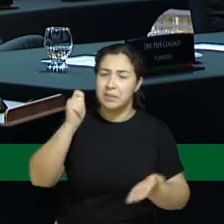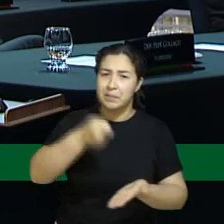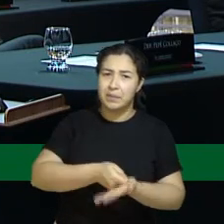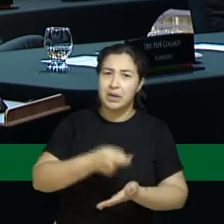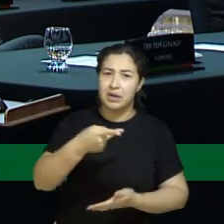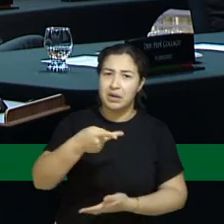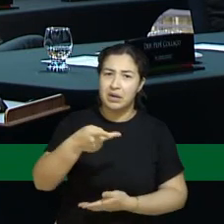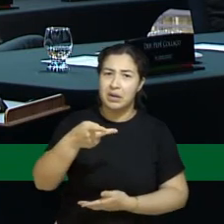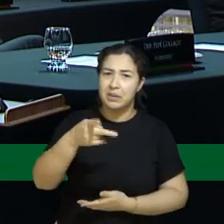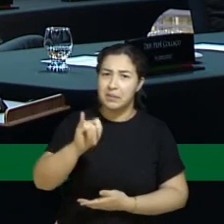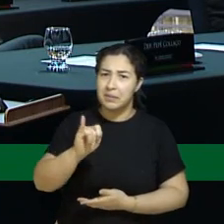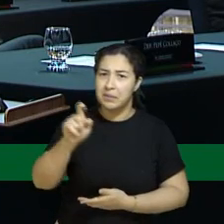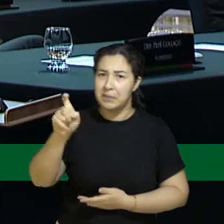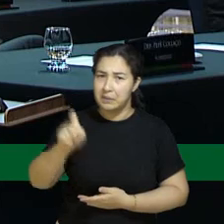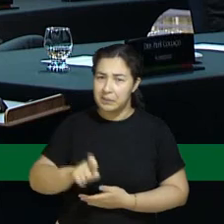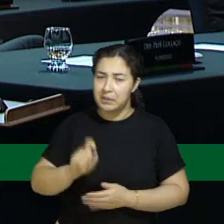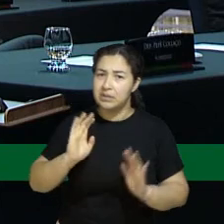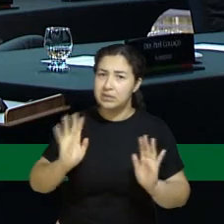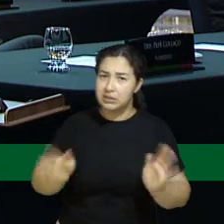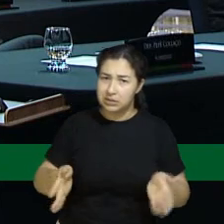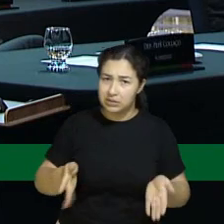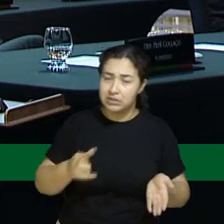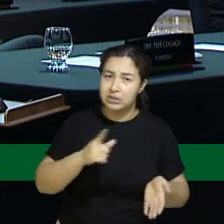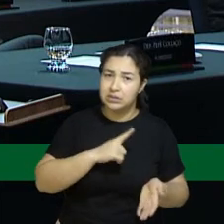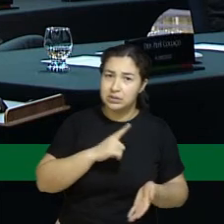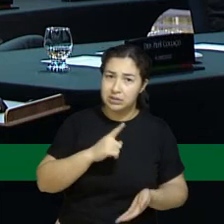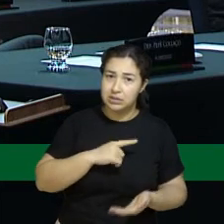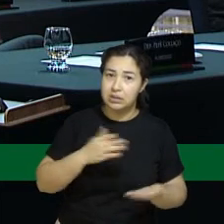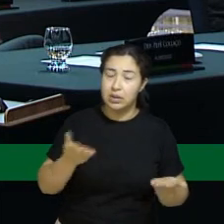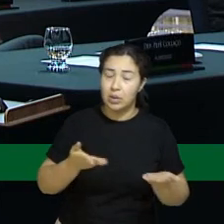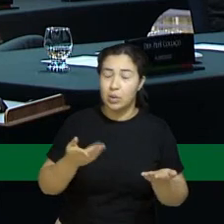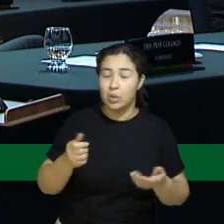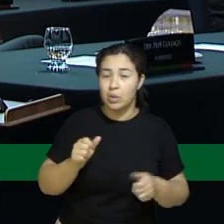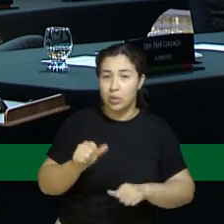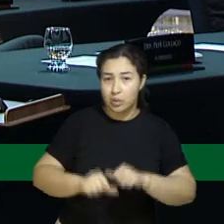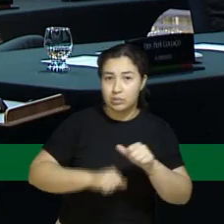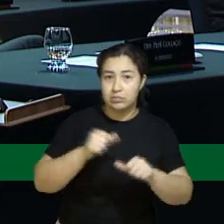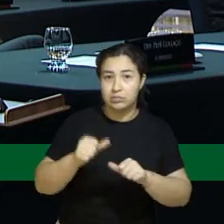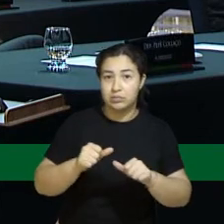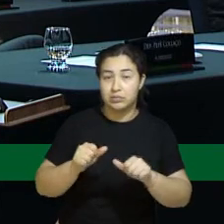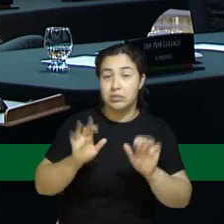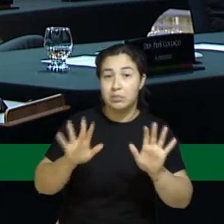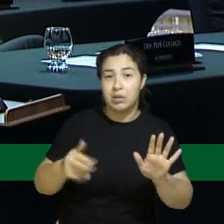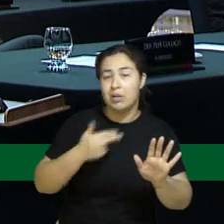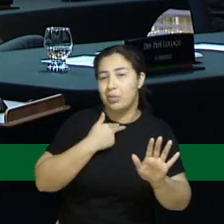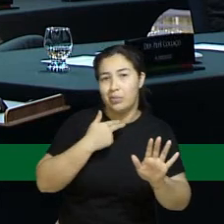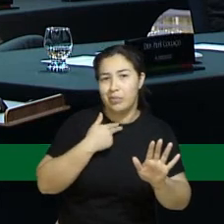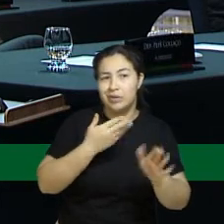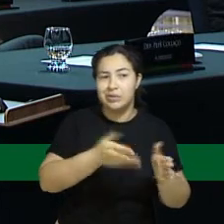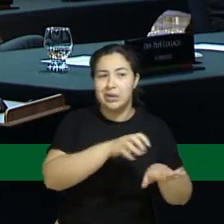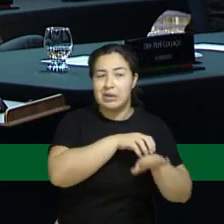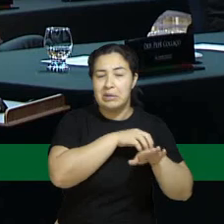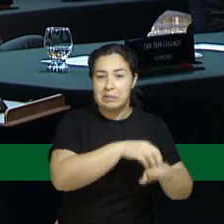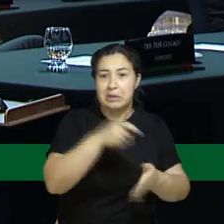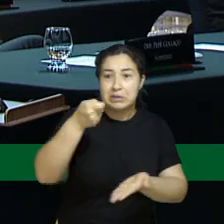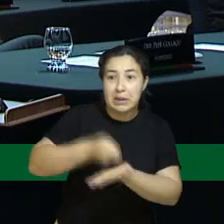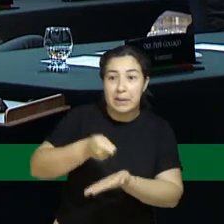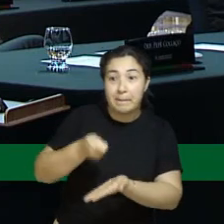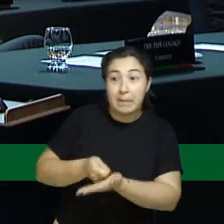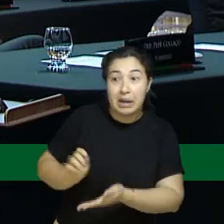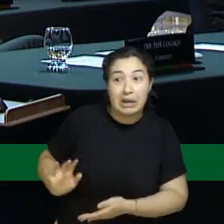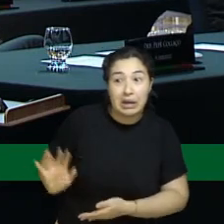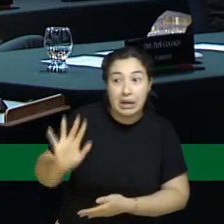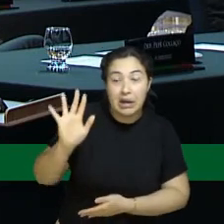está aceitando ali Itajaí e algumas melhorias. O que não pode é a empresa cobrar um preço altíssimo e ter um serviço de